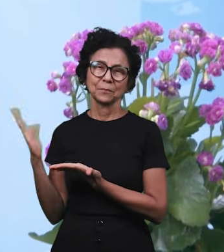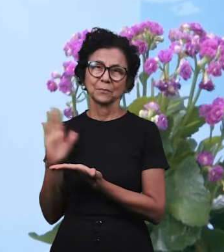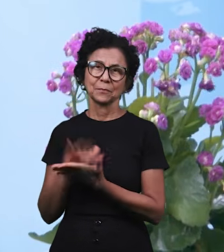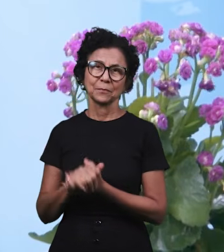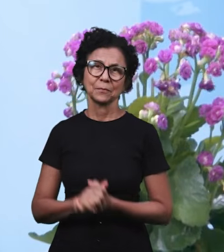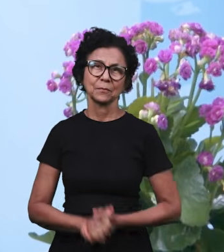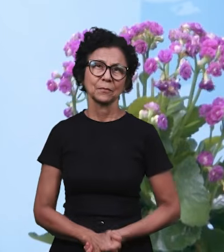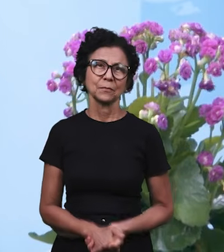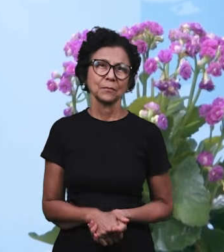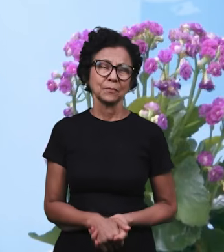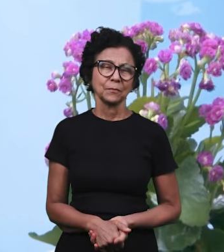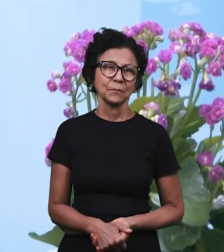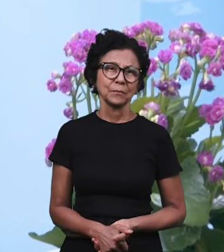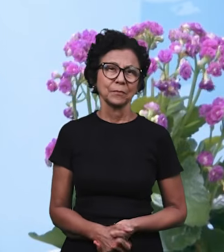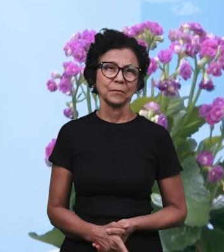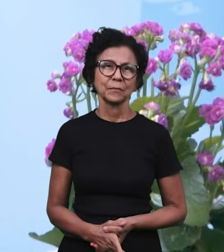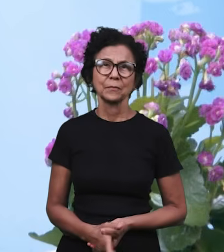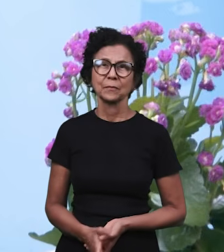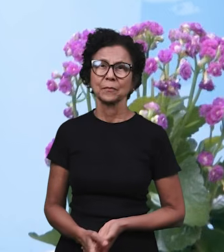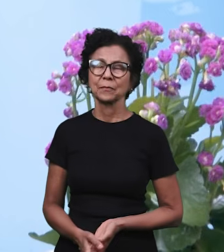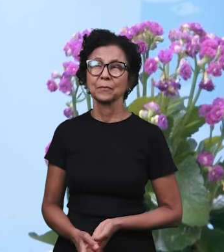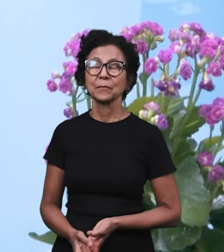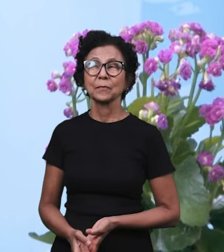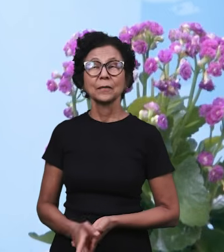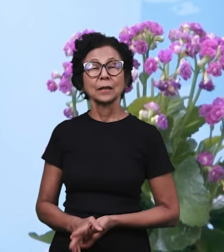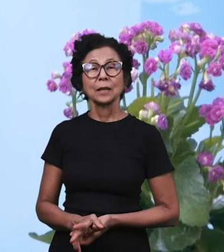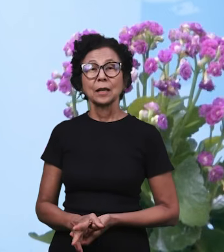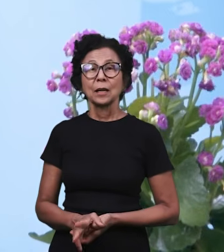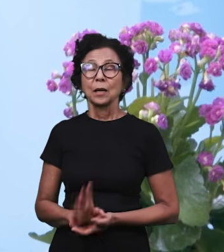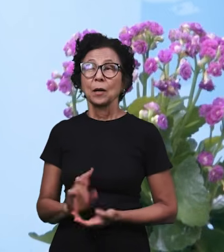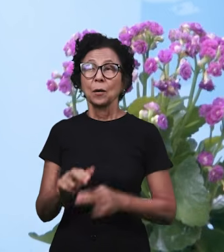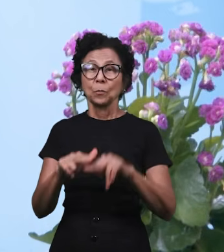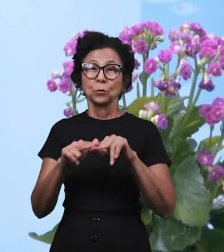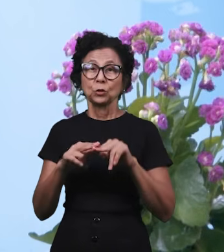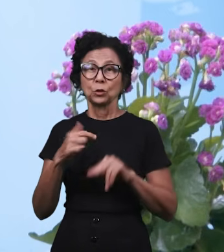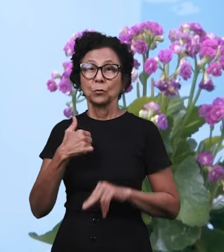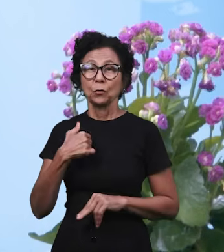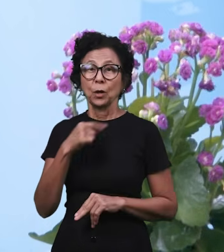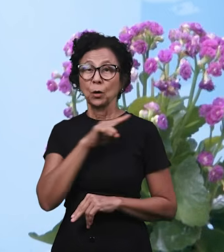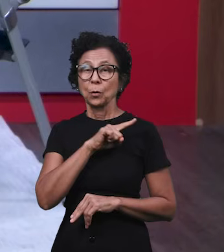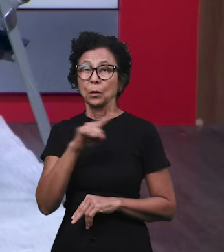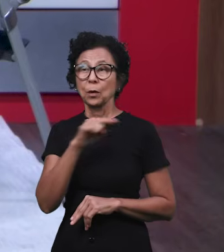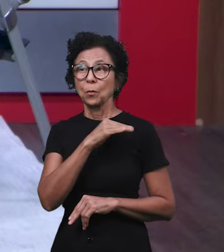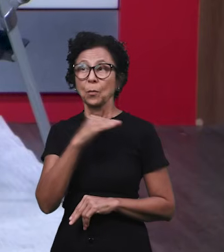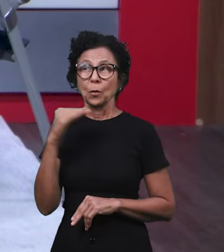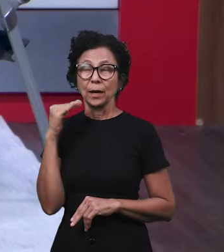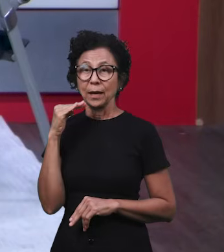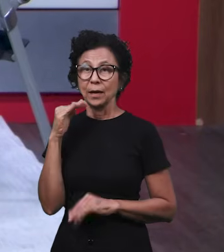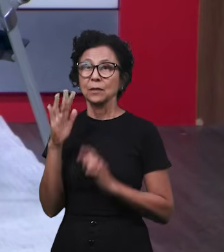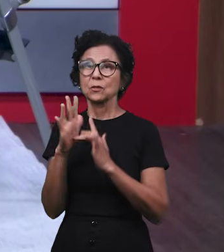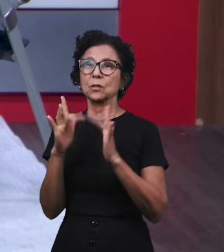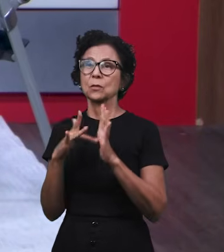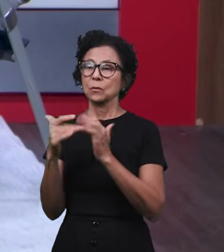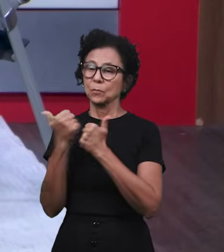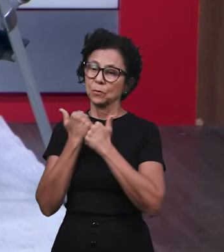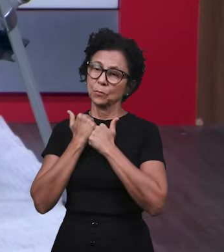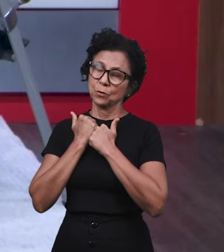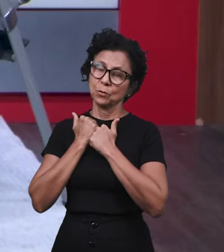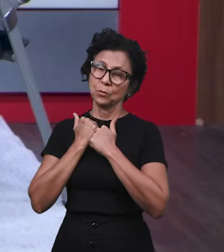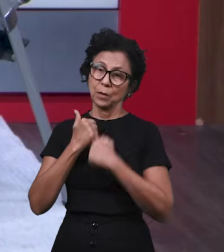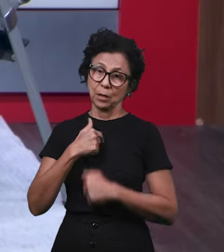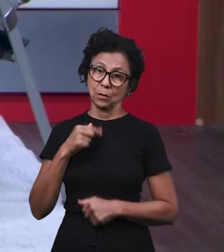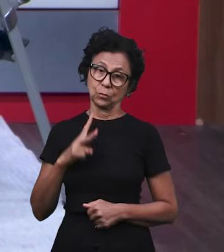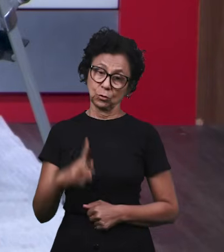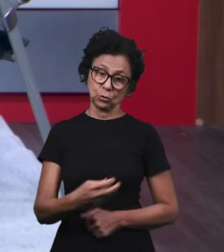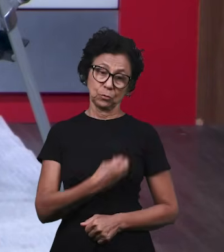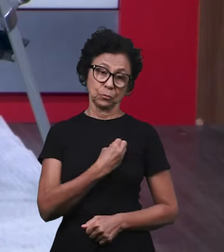Então, ó, para eu não morrer, ele me substituiu. Ele que morreu no meu lugar. Então eu estou Jesus, vivo. isso aí, e eu continuo vivo, viu? Então,